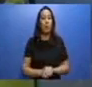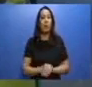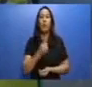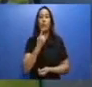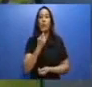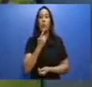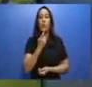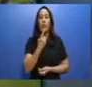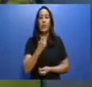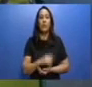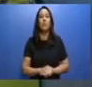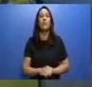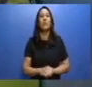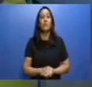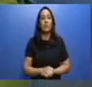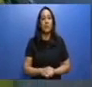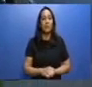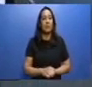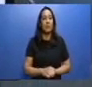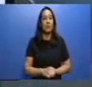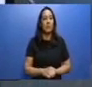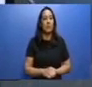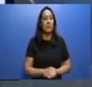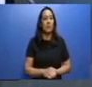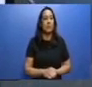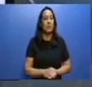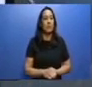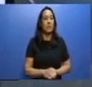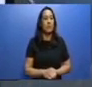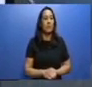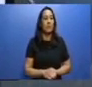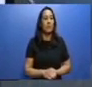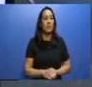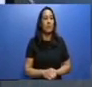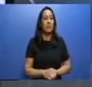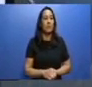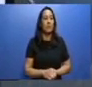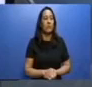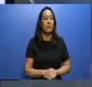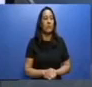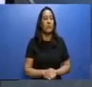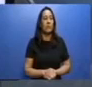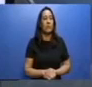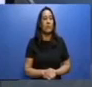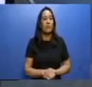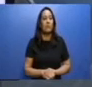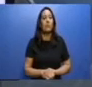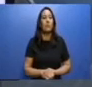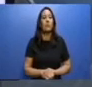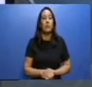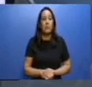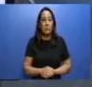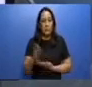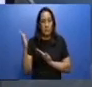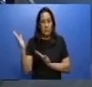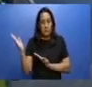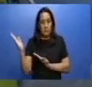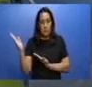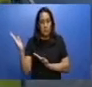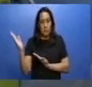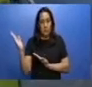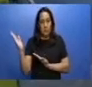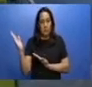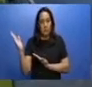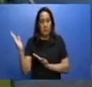Vermelho, né? Tá vendo? Olha, vermelhinho desceu, desceu,